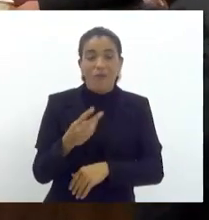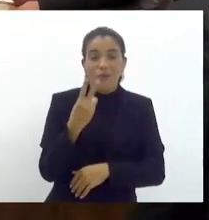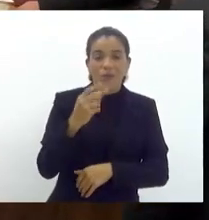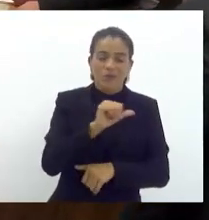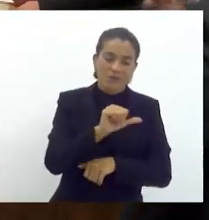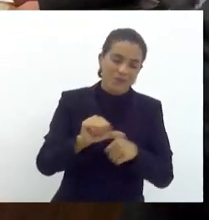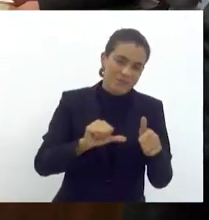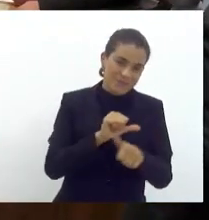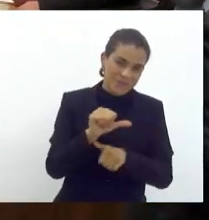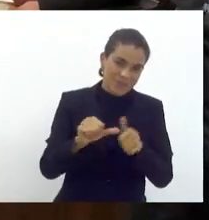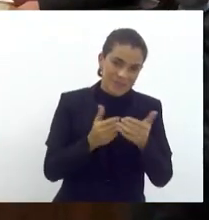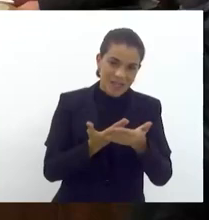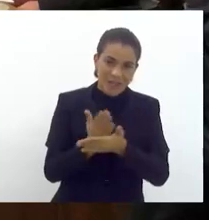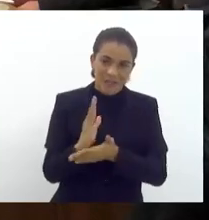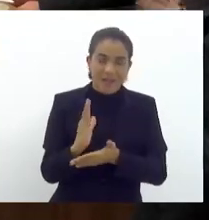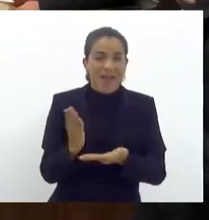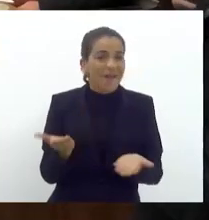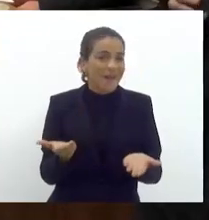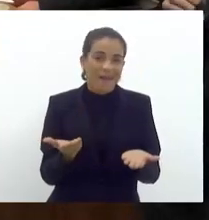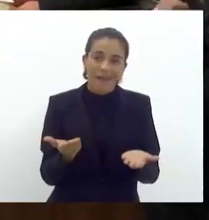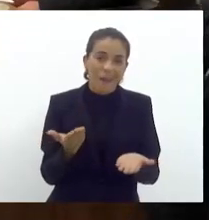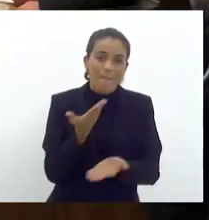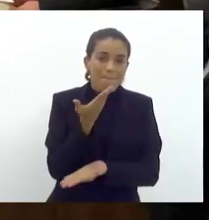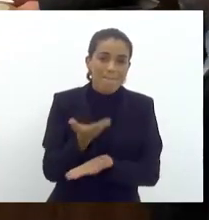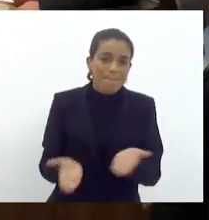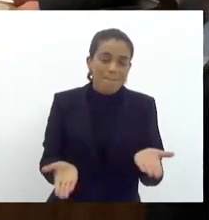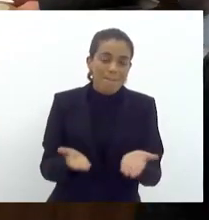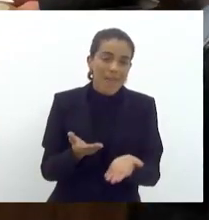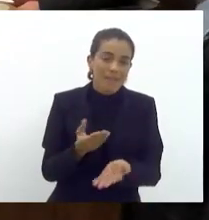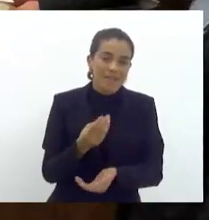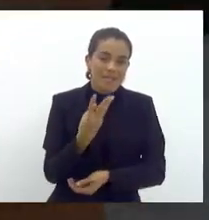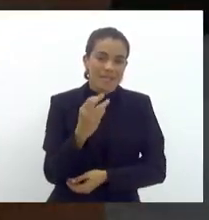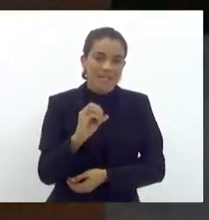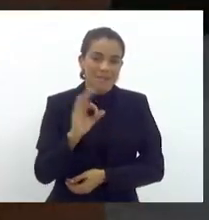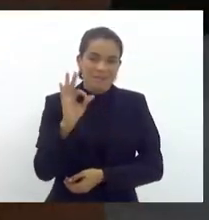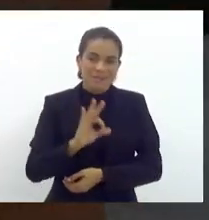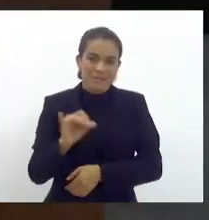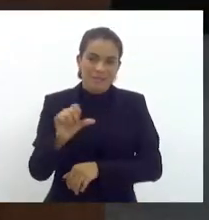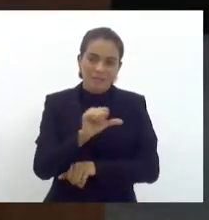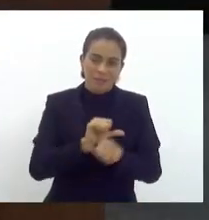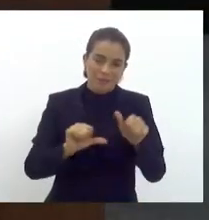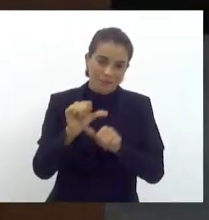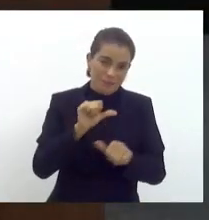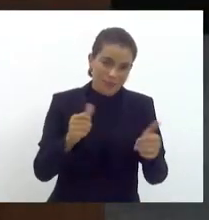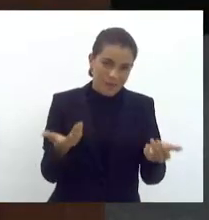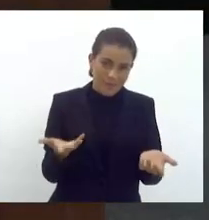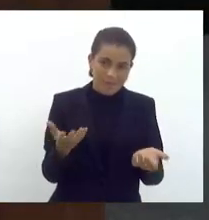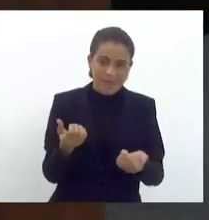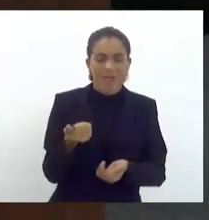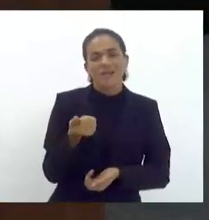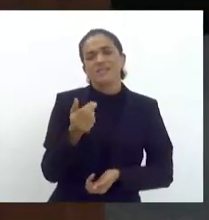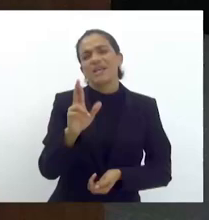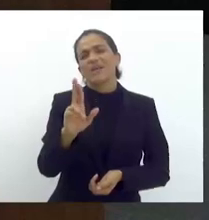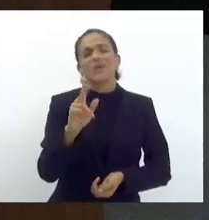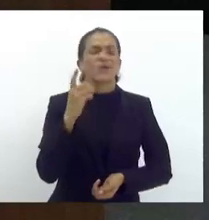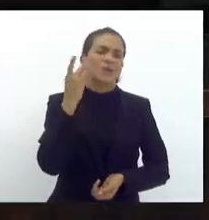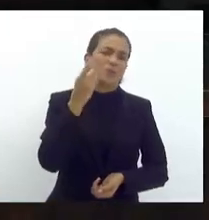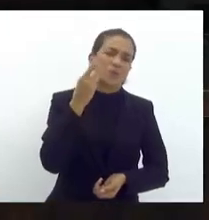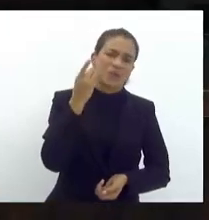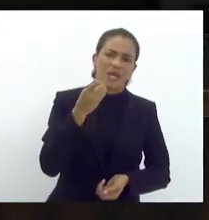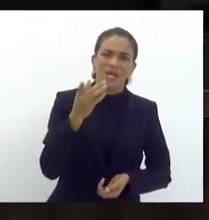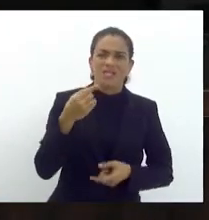modificativas aprovadas é menos de 30% do projeto que foi modificado de fato segundo